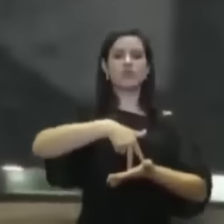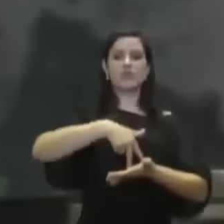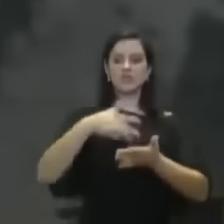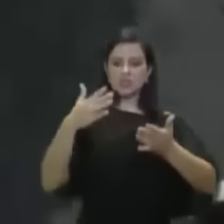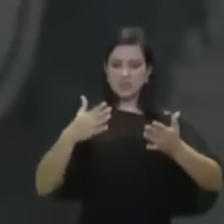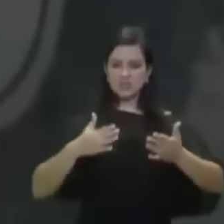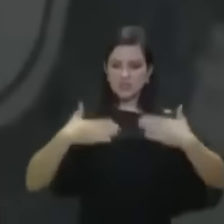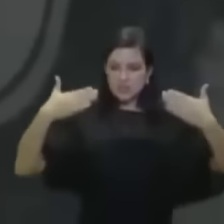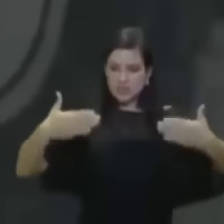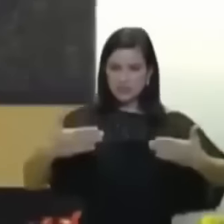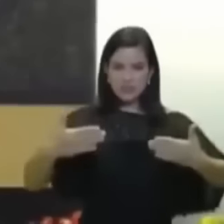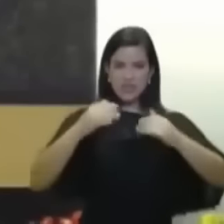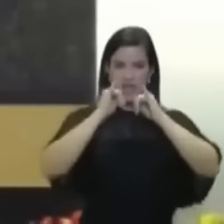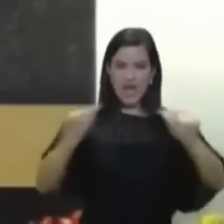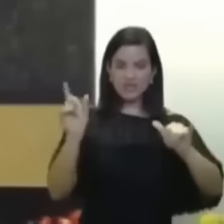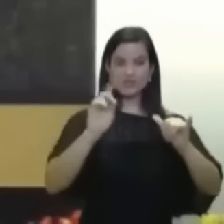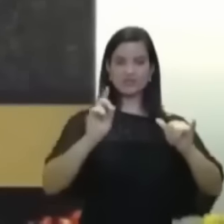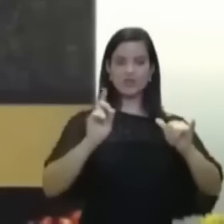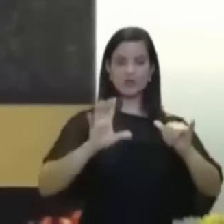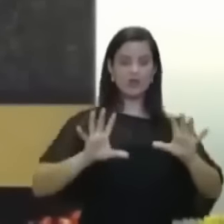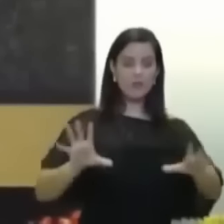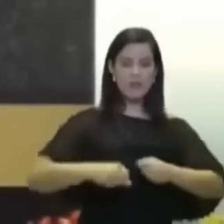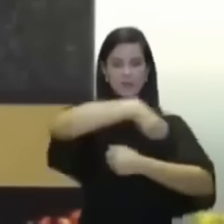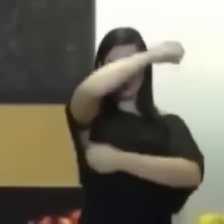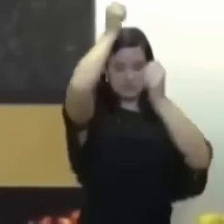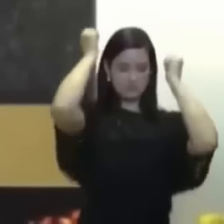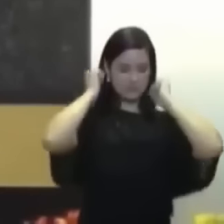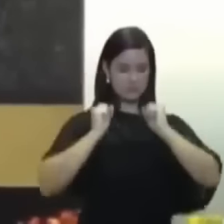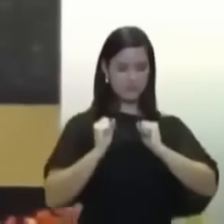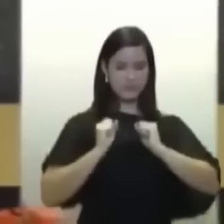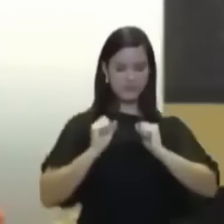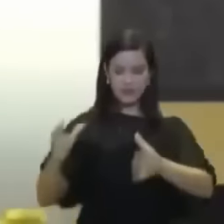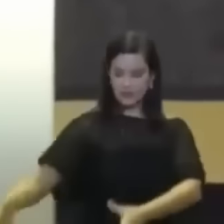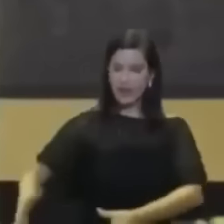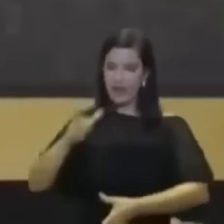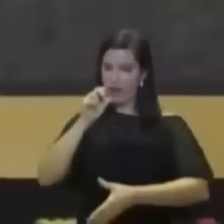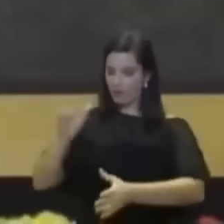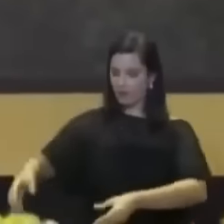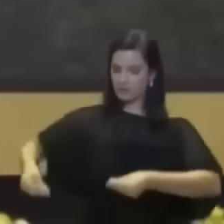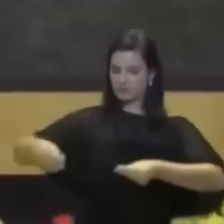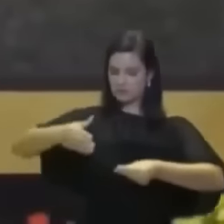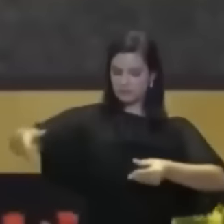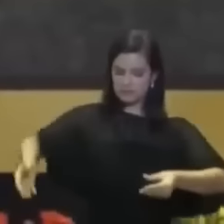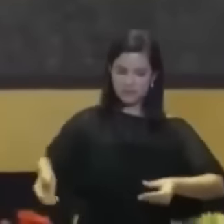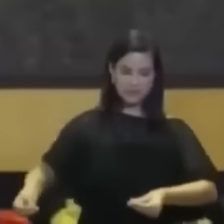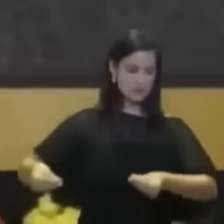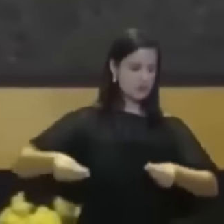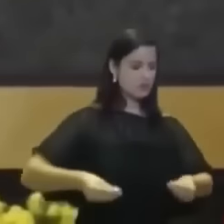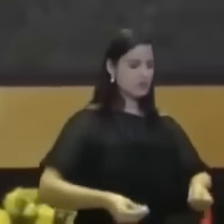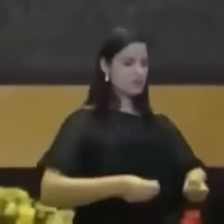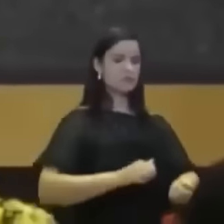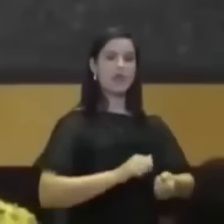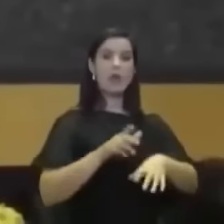mas com atitudes, cingindo-se com a toalha, pegando uma bacia e começando a lavar os pés dos discípulos, até que chegou em Pedro. Eu acho